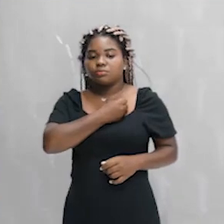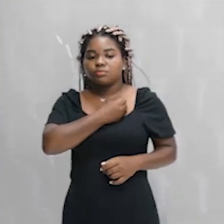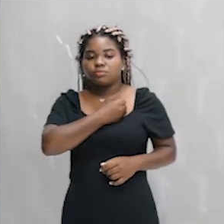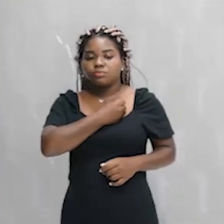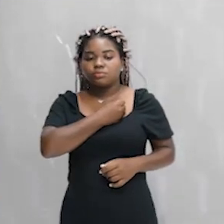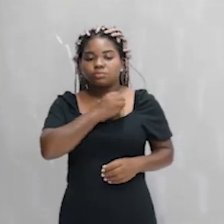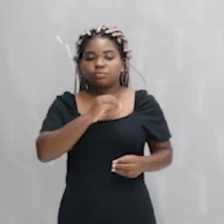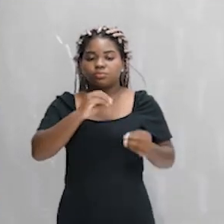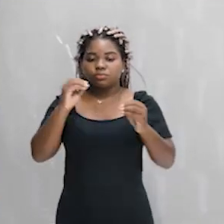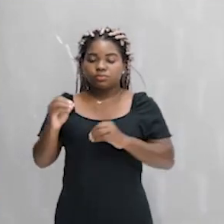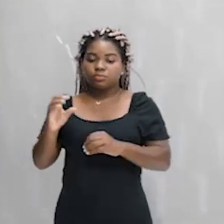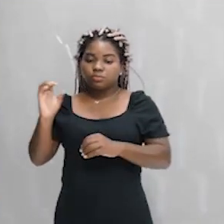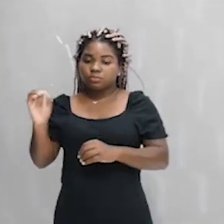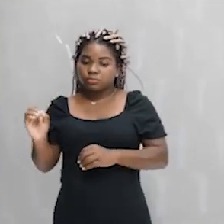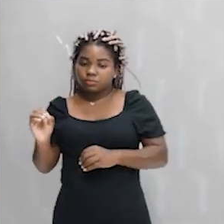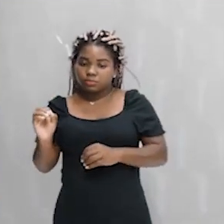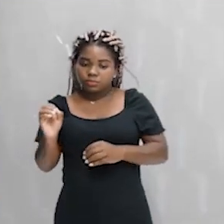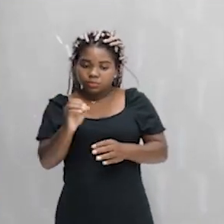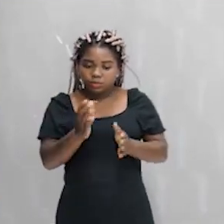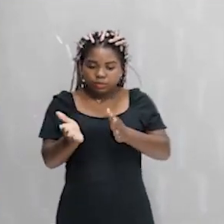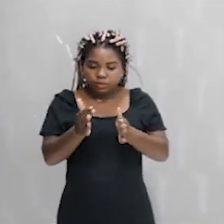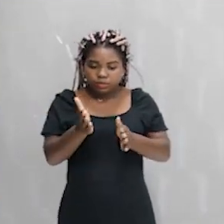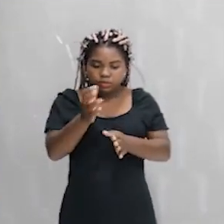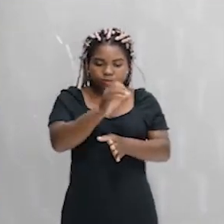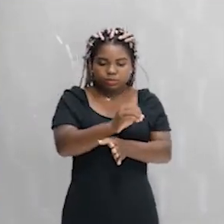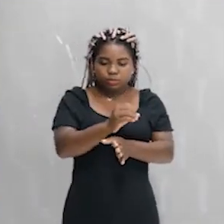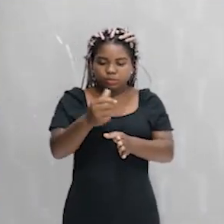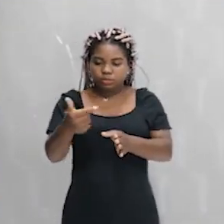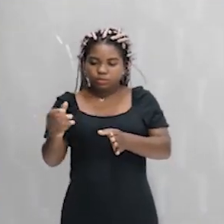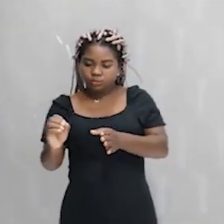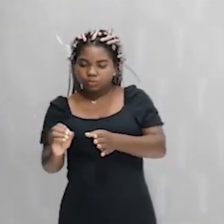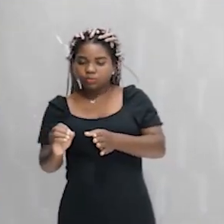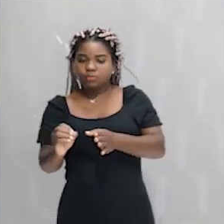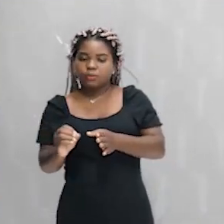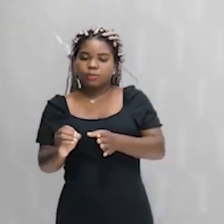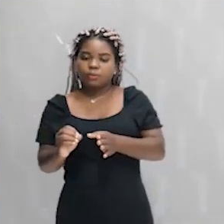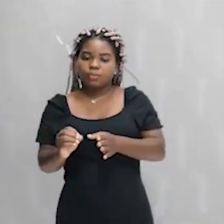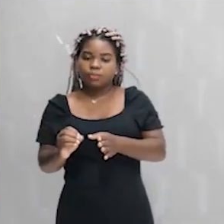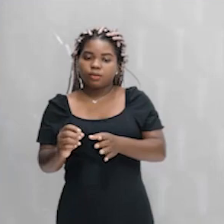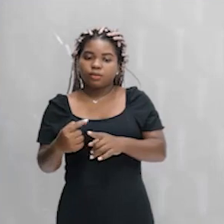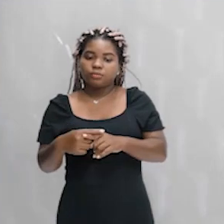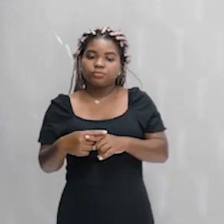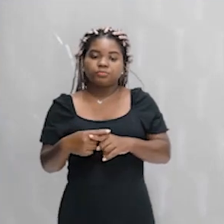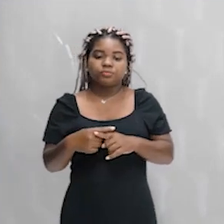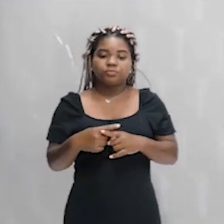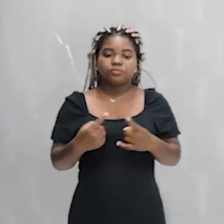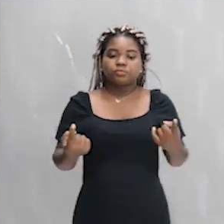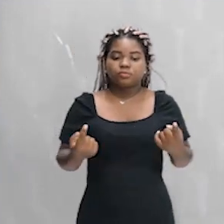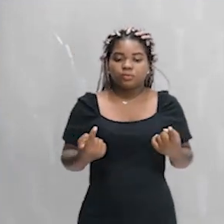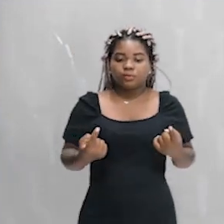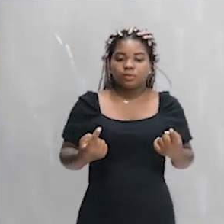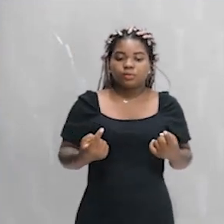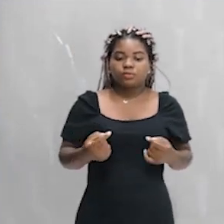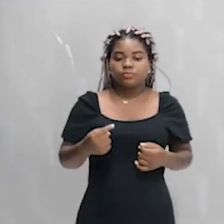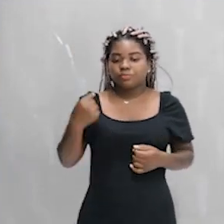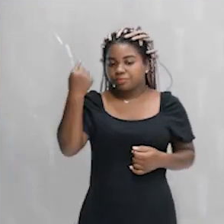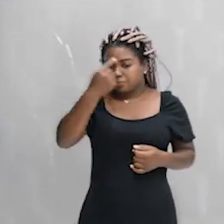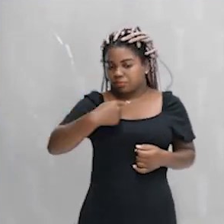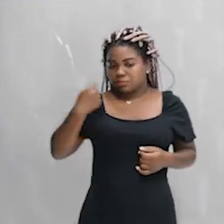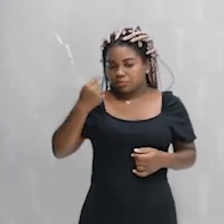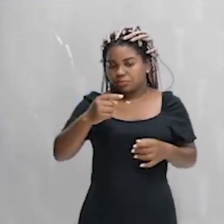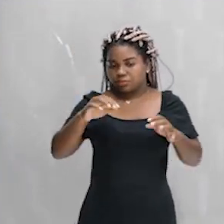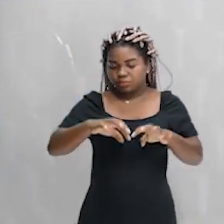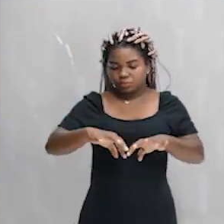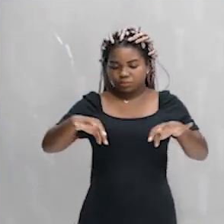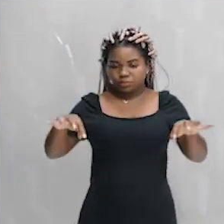colocado aqui entre o 0 e o 20 e não tem nada a ver. Porque, volto a dizer, ó, ele falou que aqui é a primeira hora, mas está dividido de